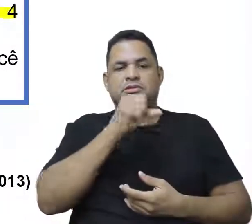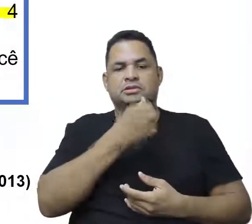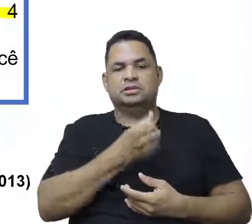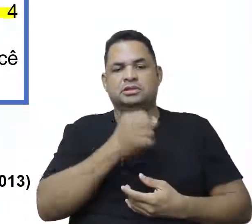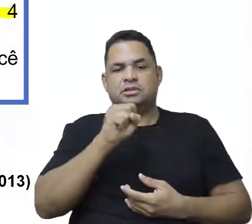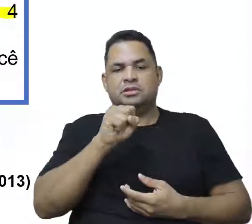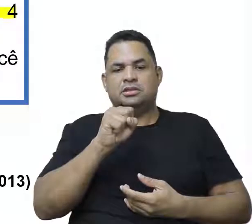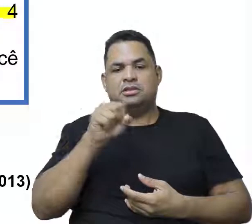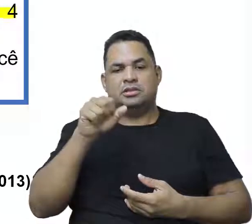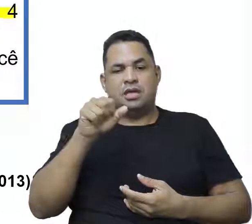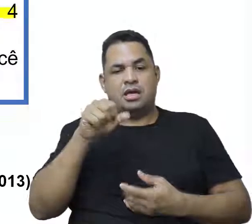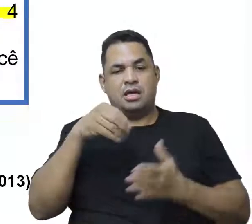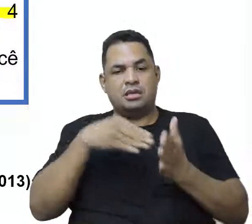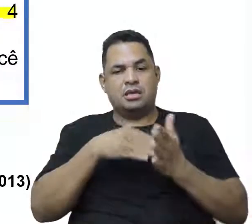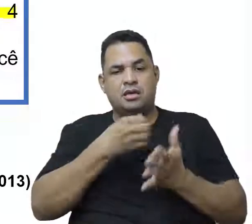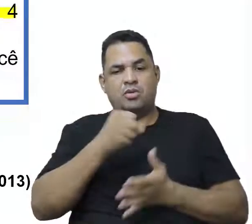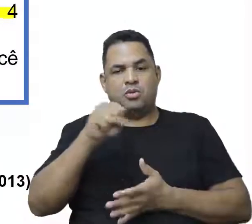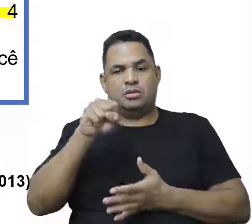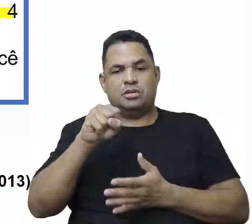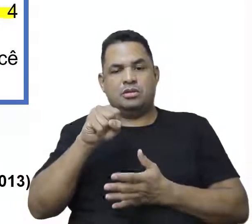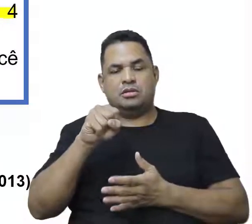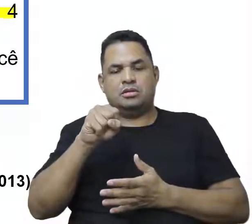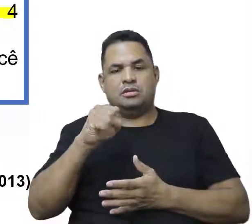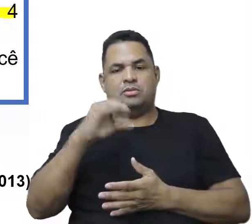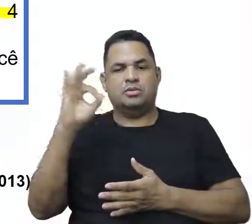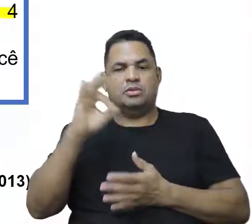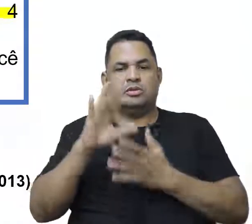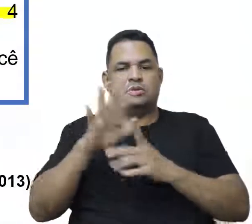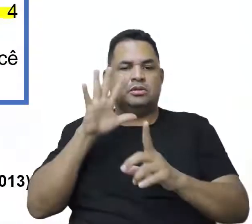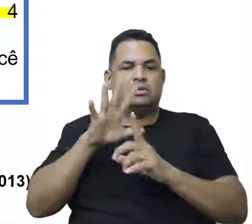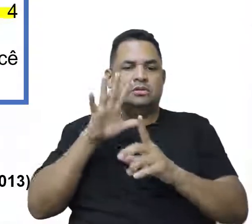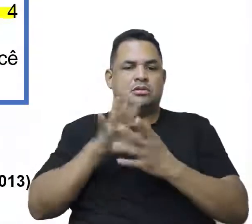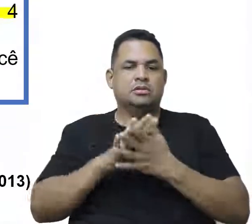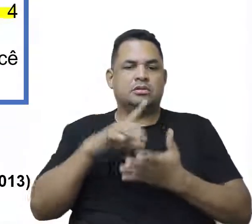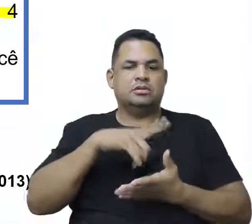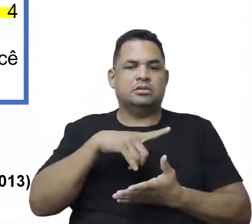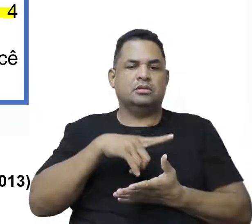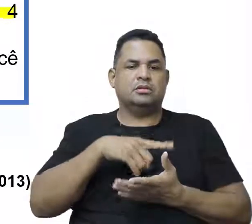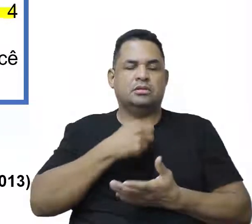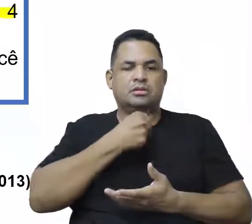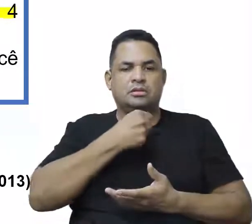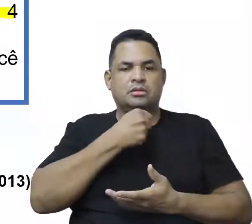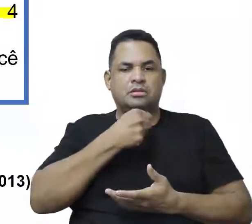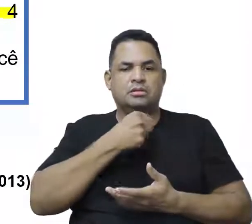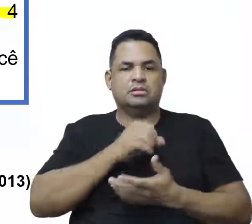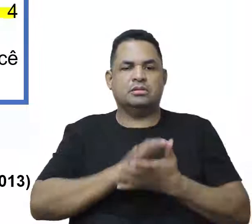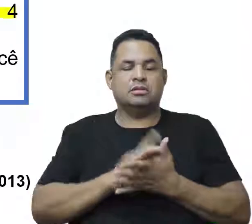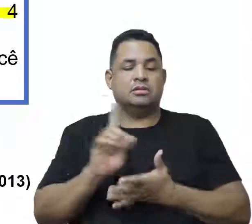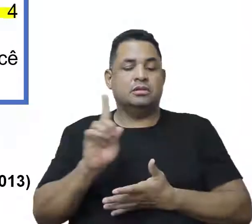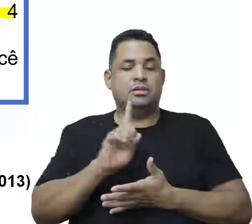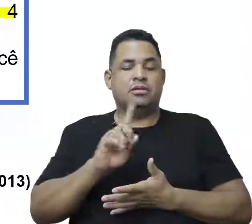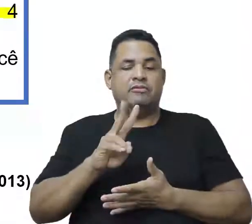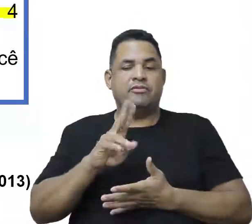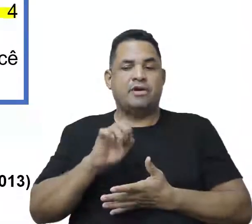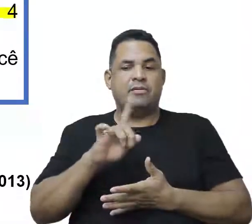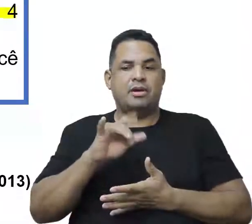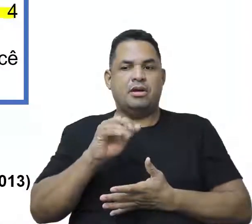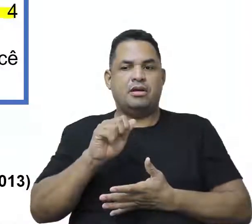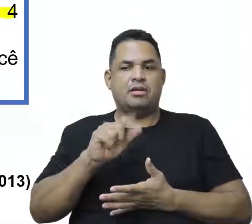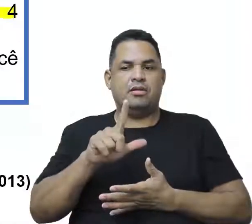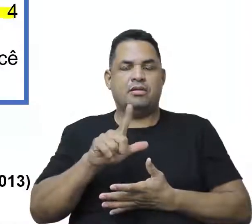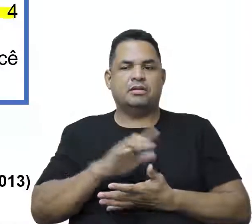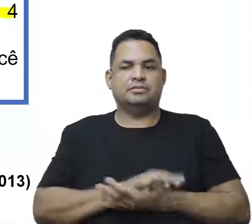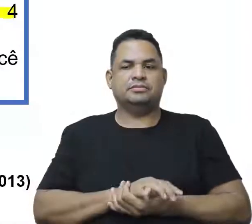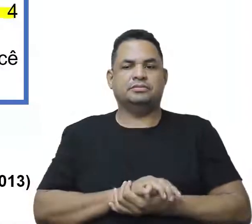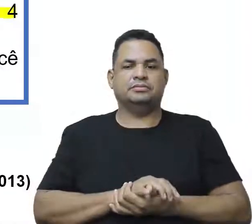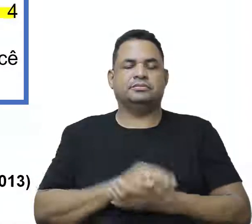60% a 80% do impacto que você vai causar naquela entrevista, ele é não verbal, ou seja,